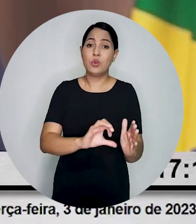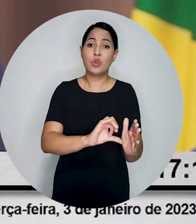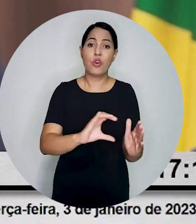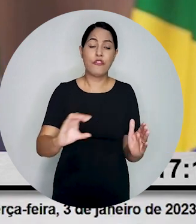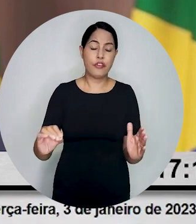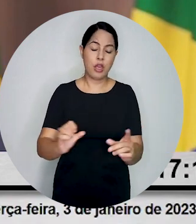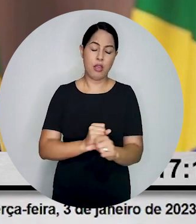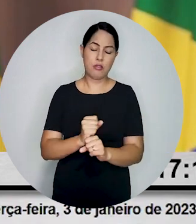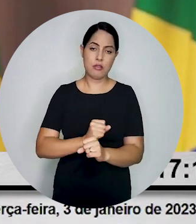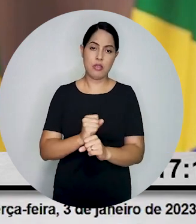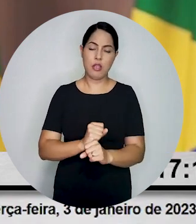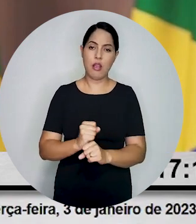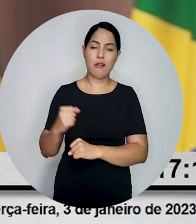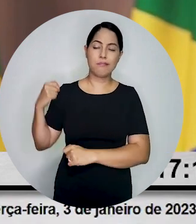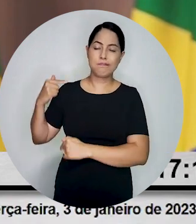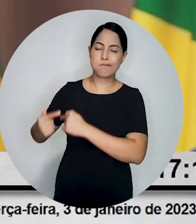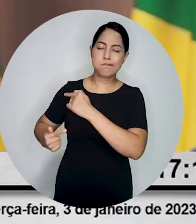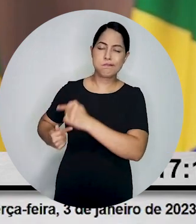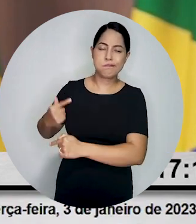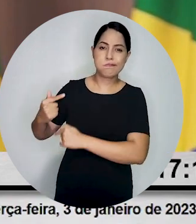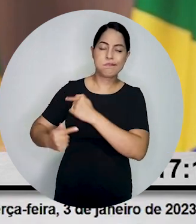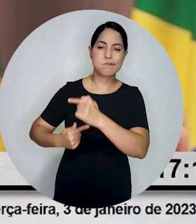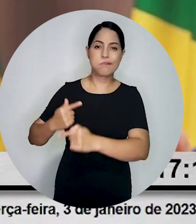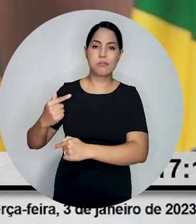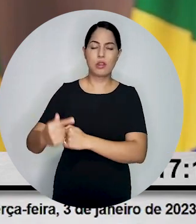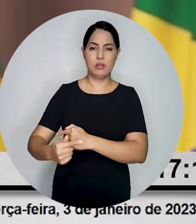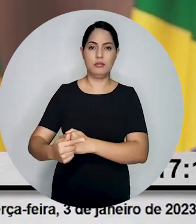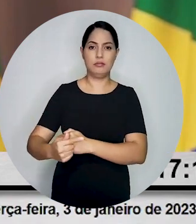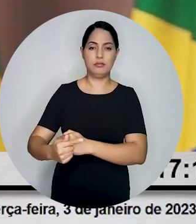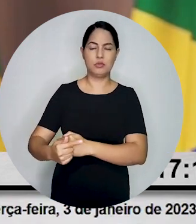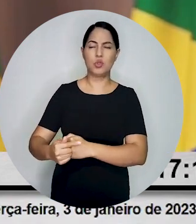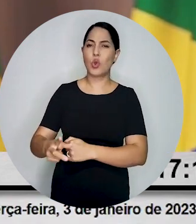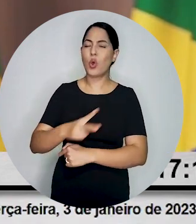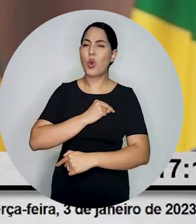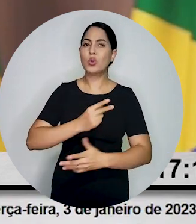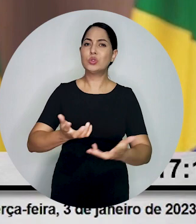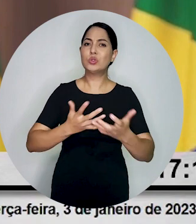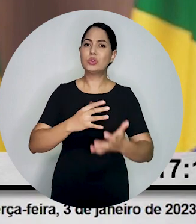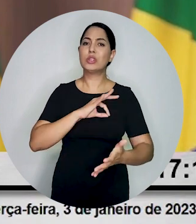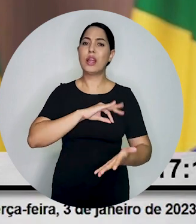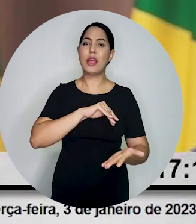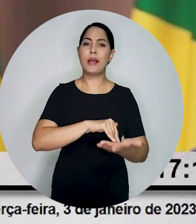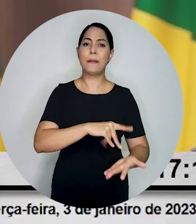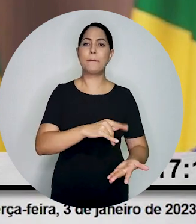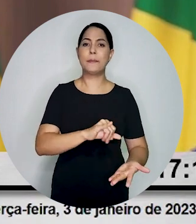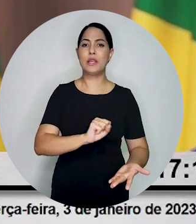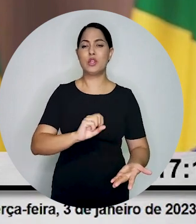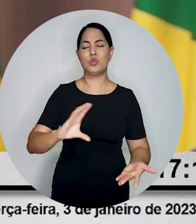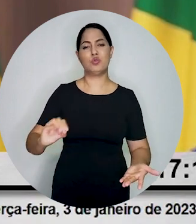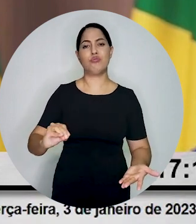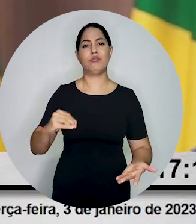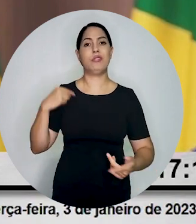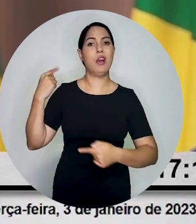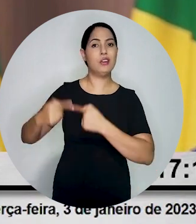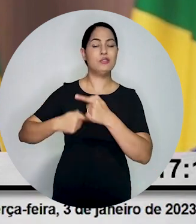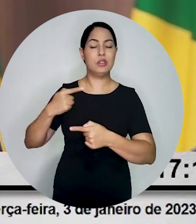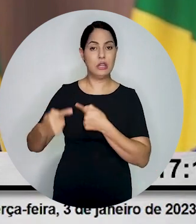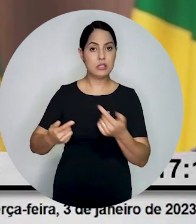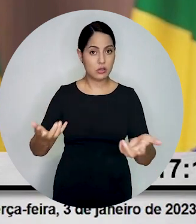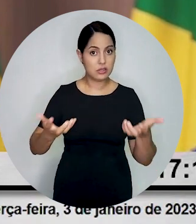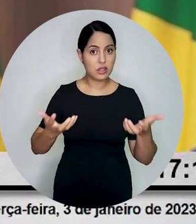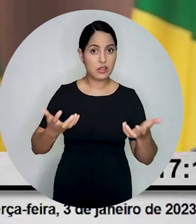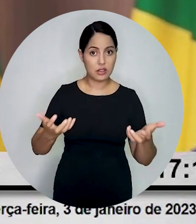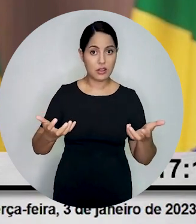Então, nós estamos falando de 90 anos, portanto, gerações de advogados e advogadas pensaram em ter um piso.